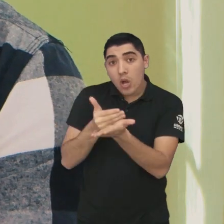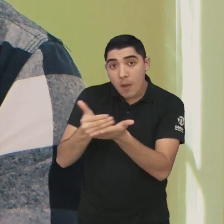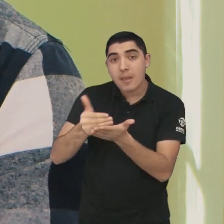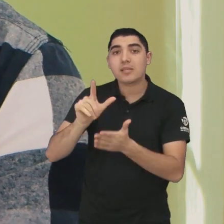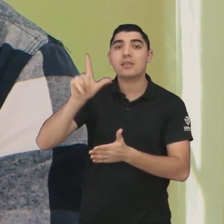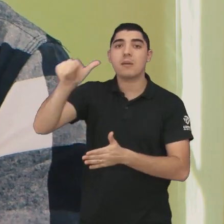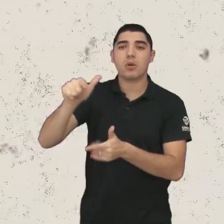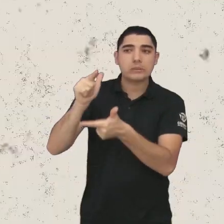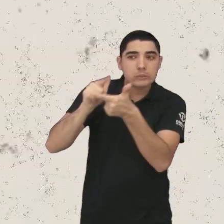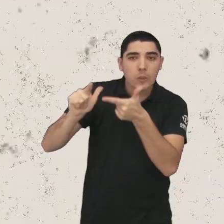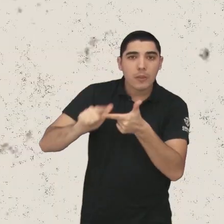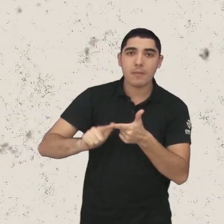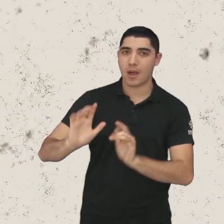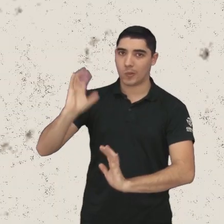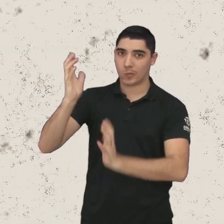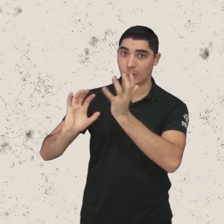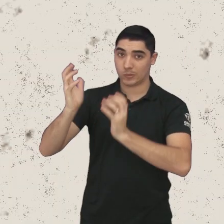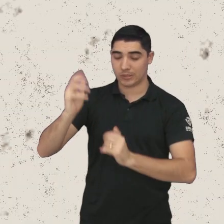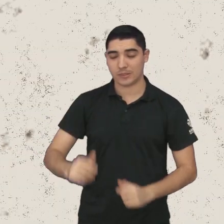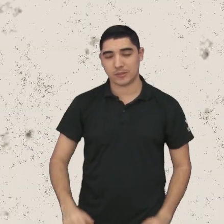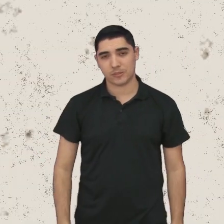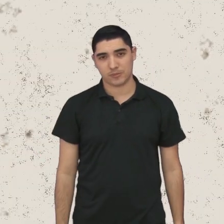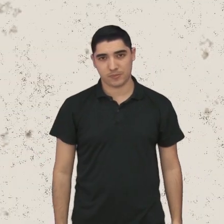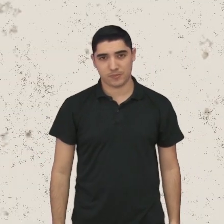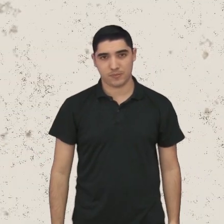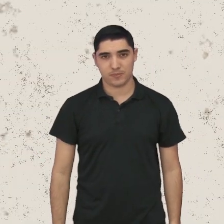que a cidade tinha.